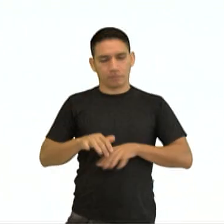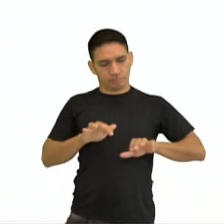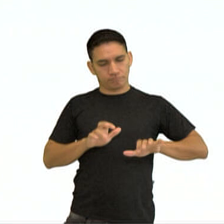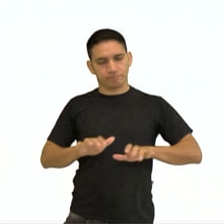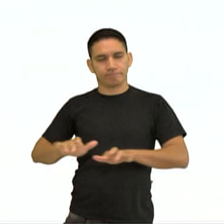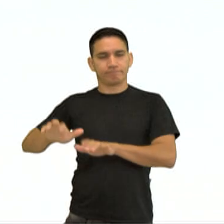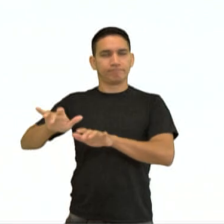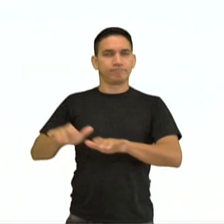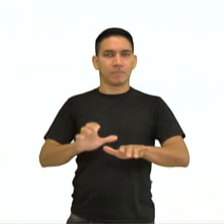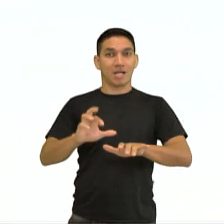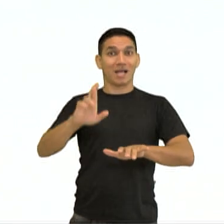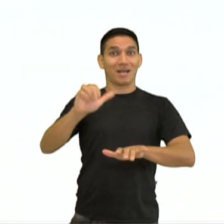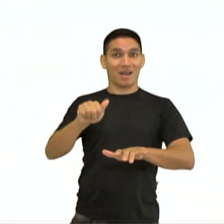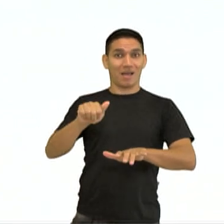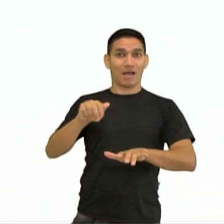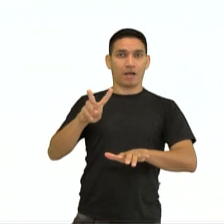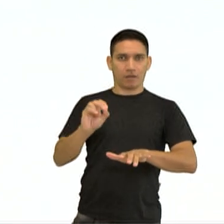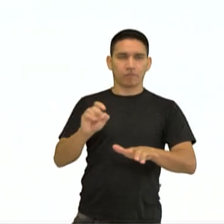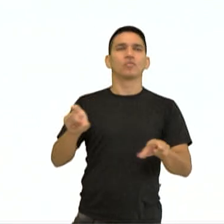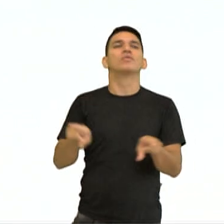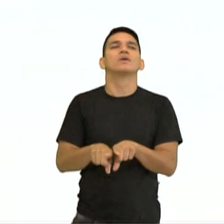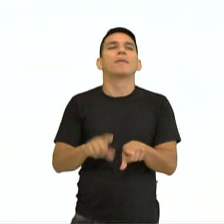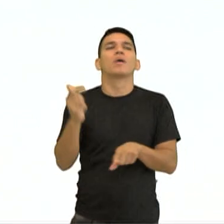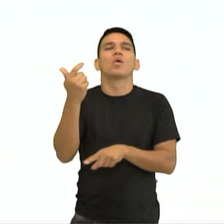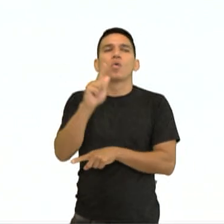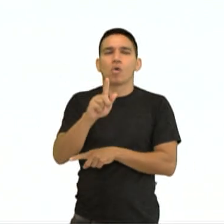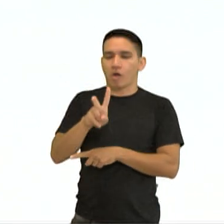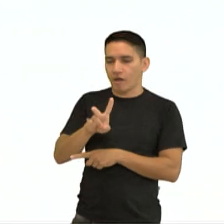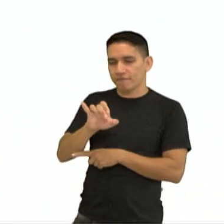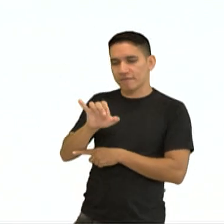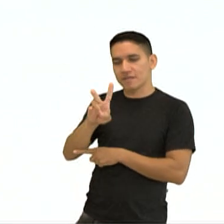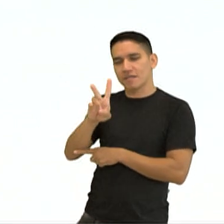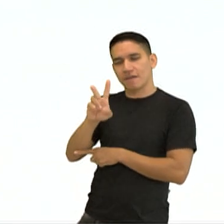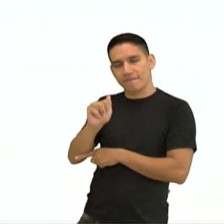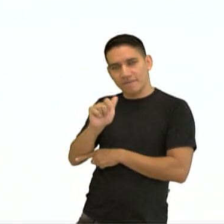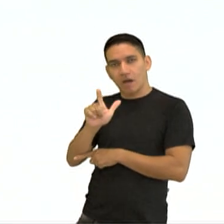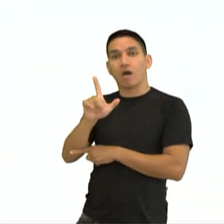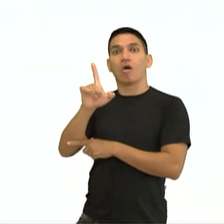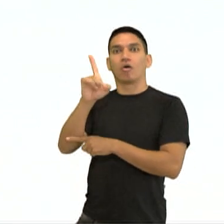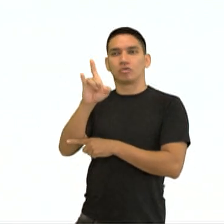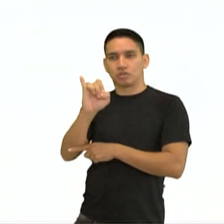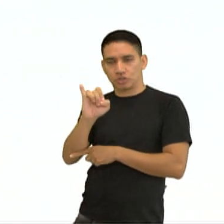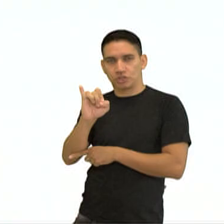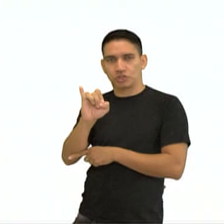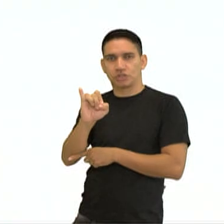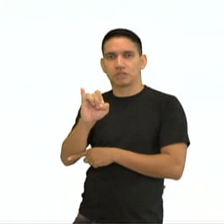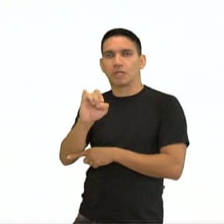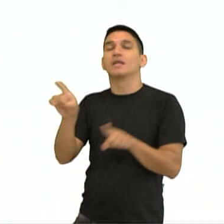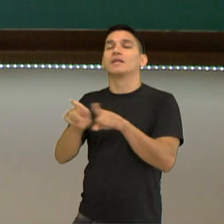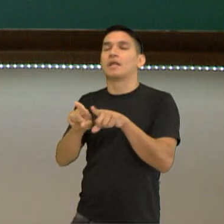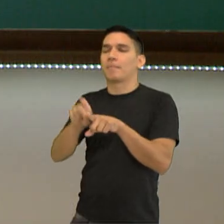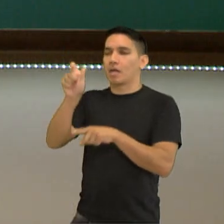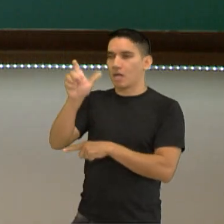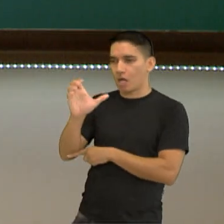né? E também o Vivaldi e o Corelli no violino. O Vivaldi